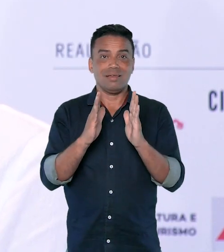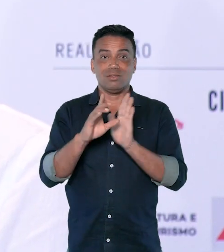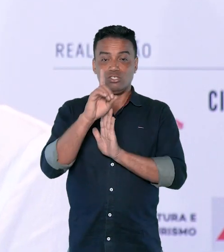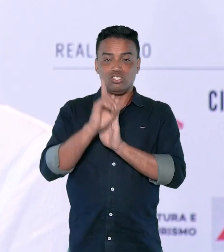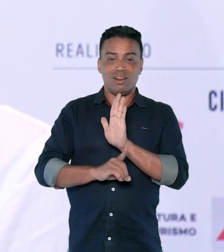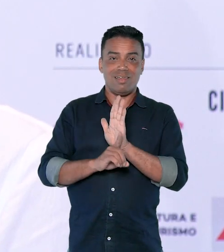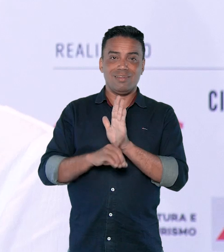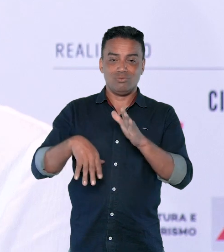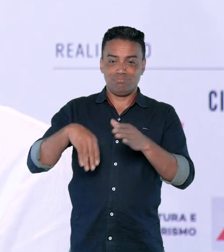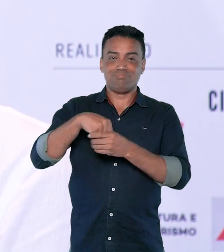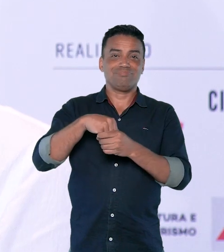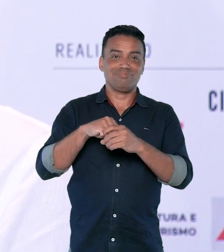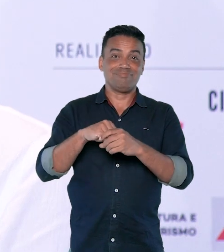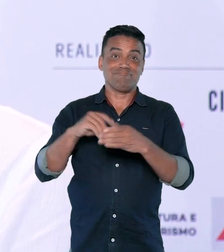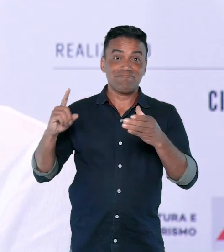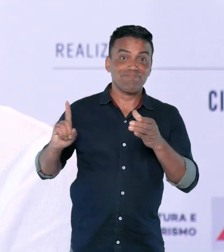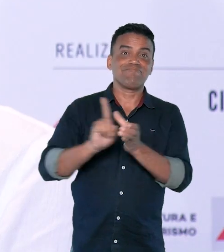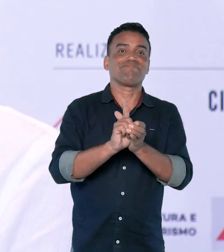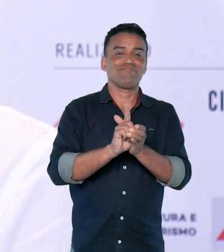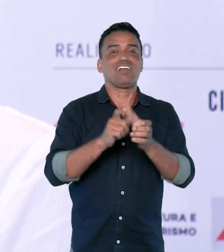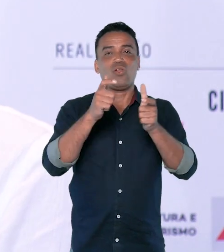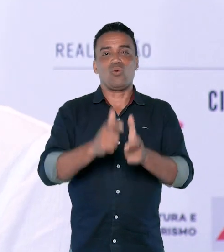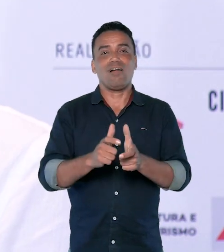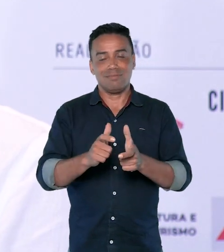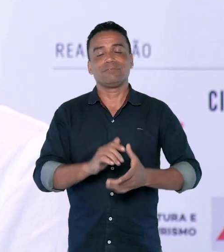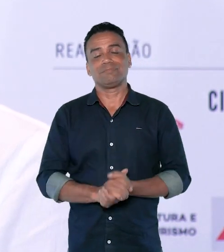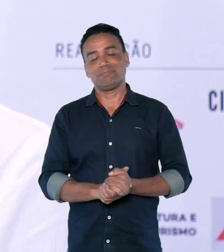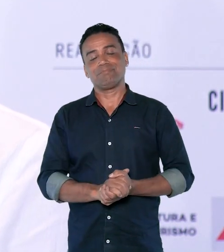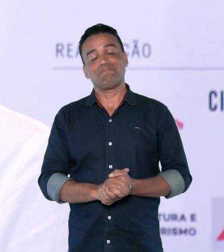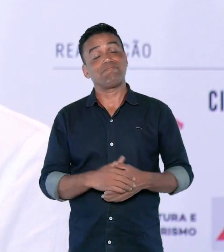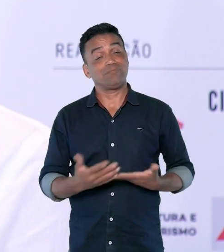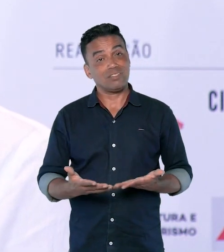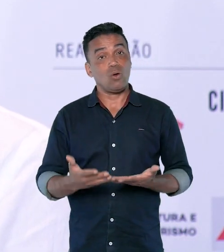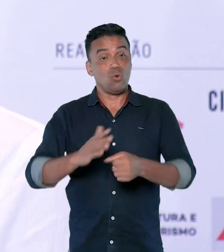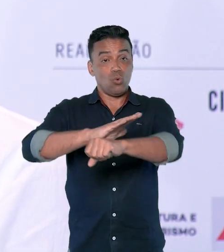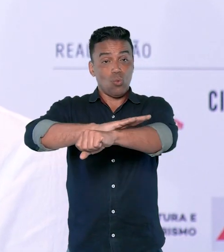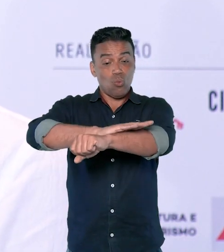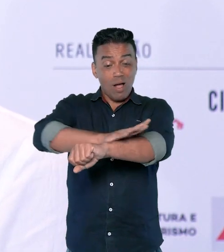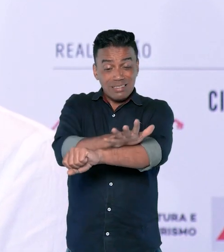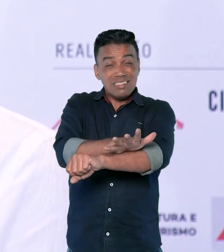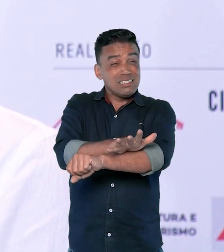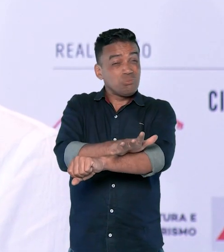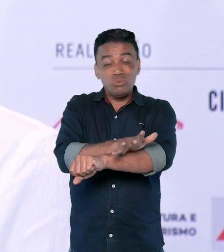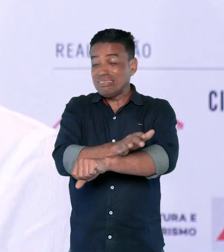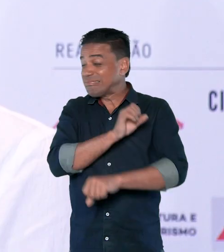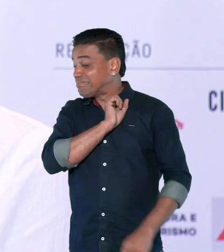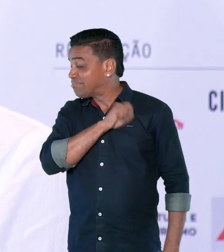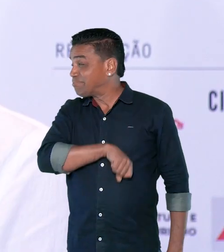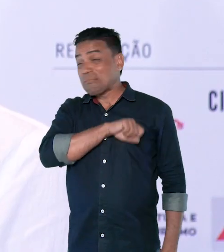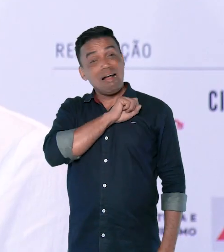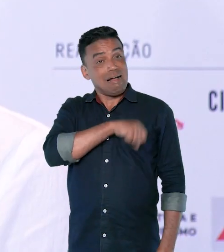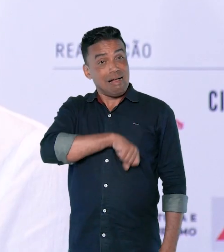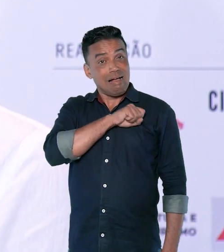de estar naquele lugar. Esse é o ponto. Né? Ou seja, o racismo ele é tão perverso que ele